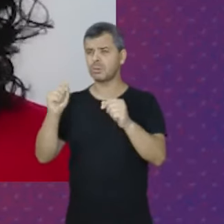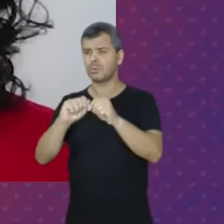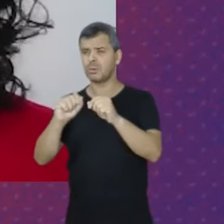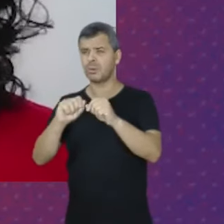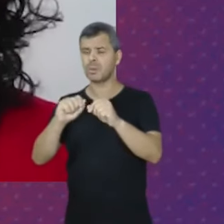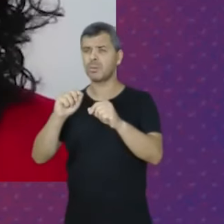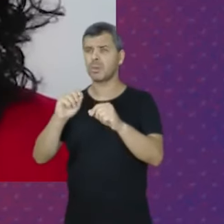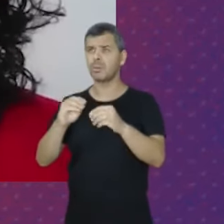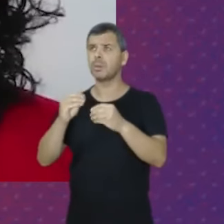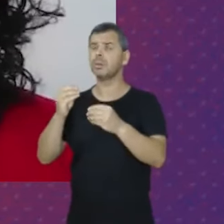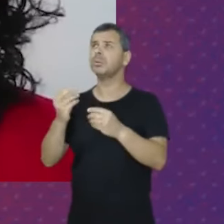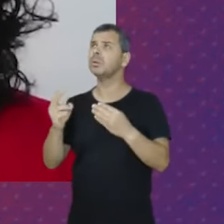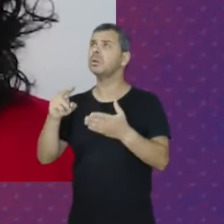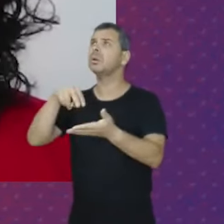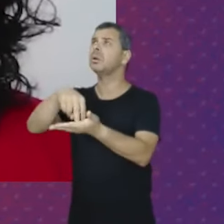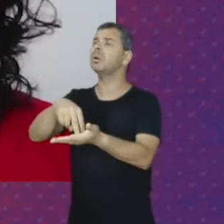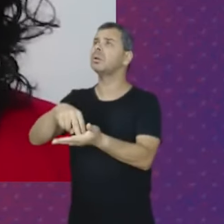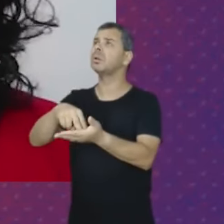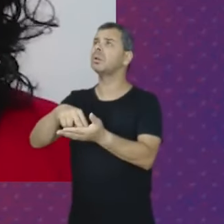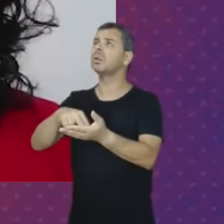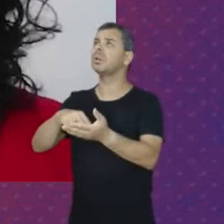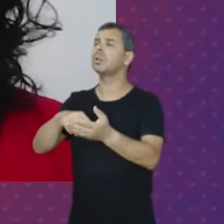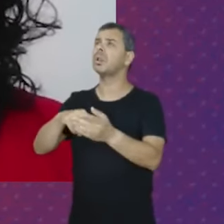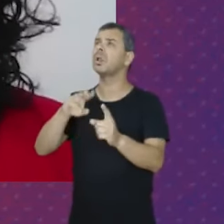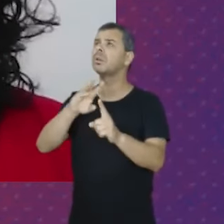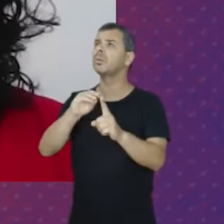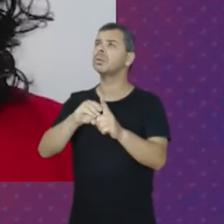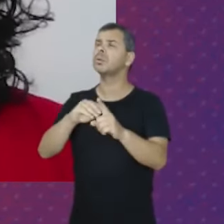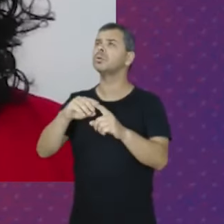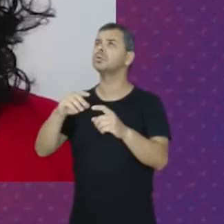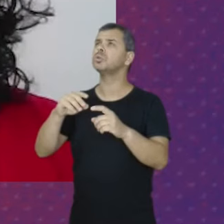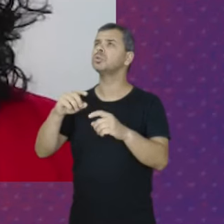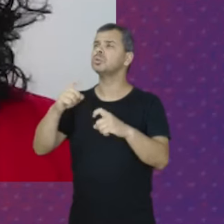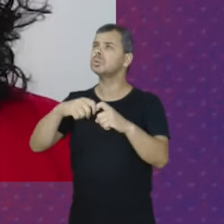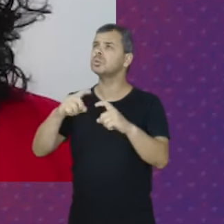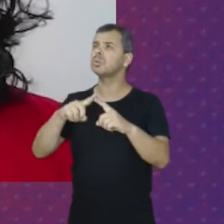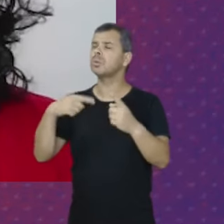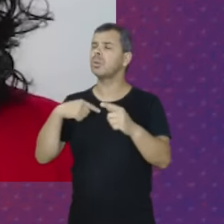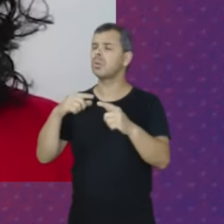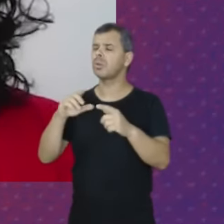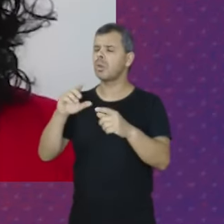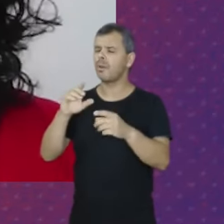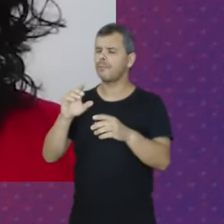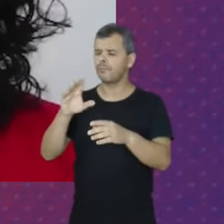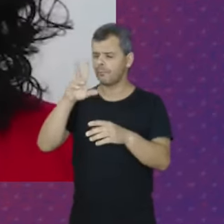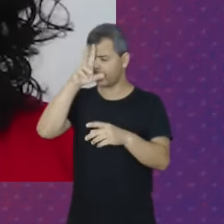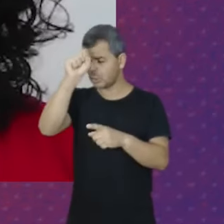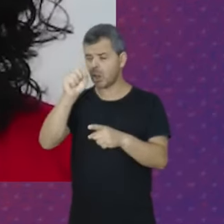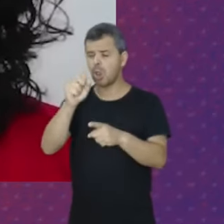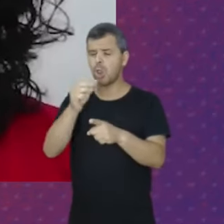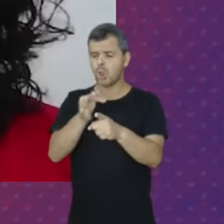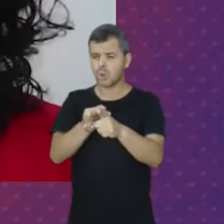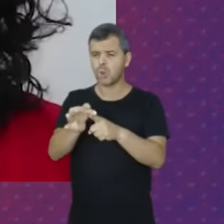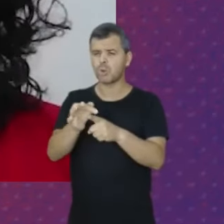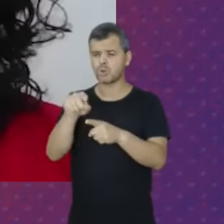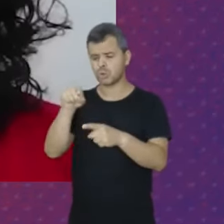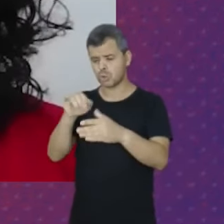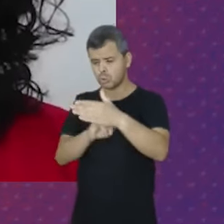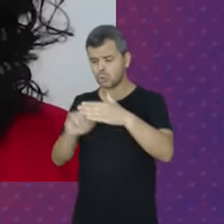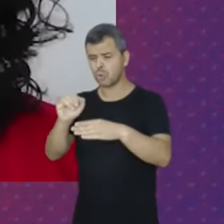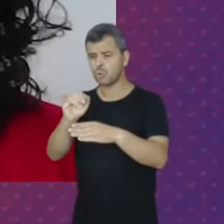mais colocadas na exploração sexual. E nós precisamos fortalecer também o Conselho Tutelar, esse órgão de